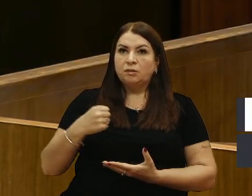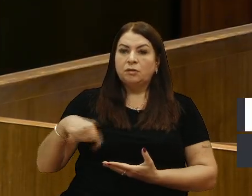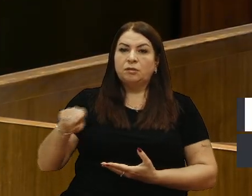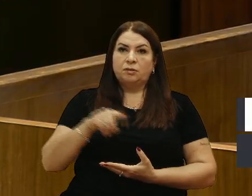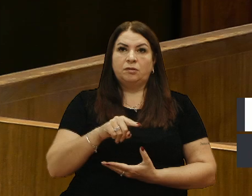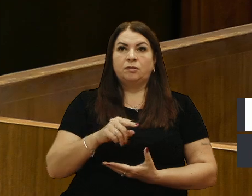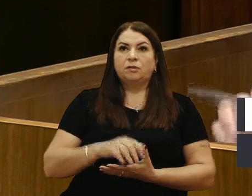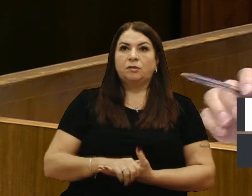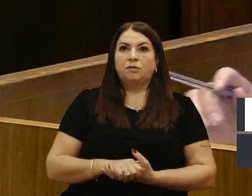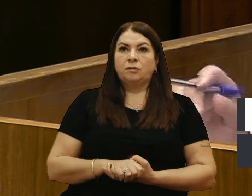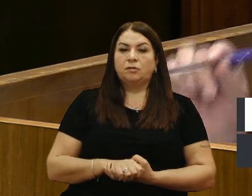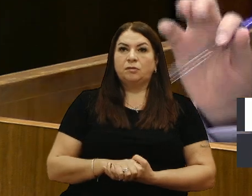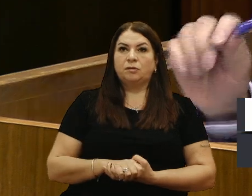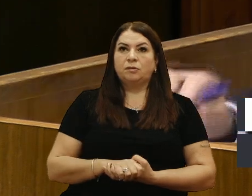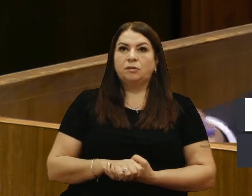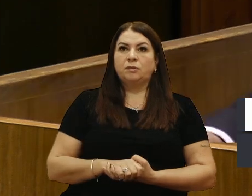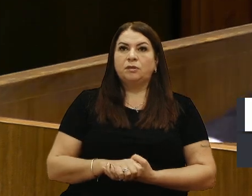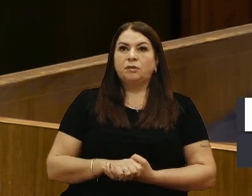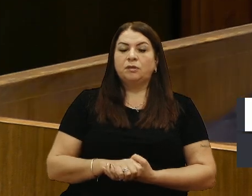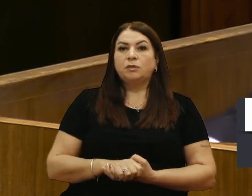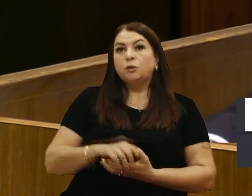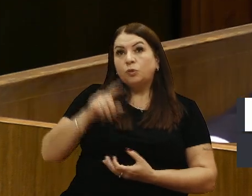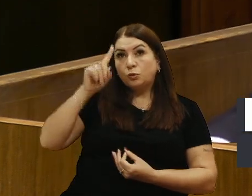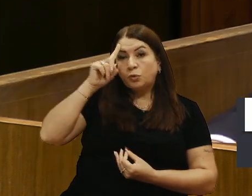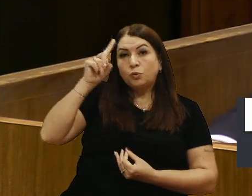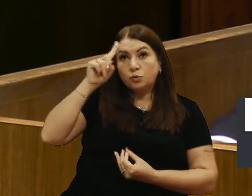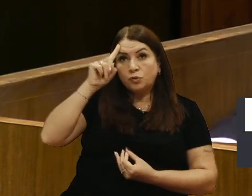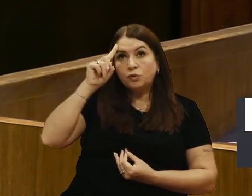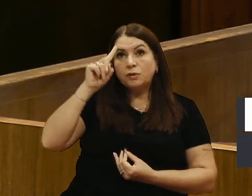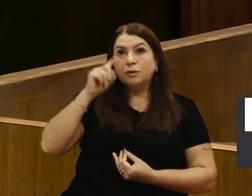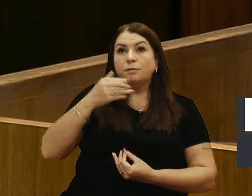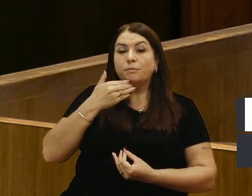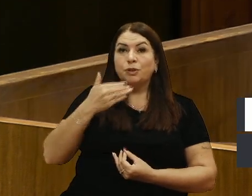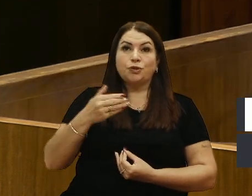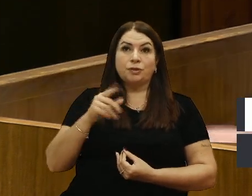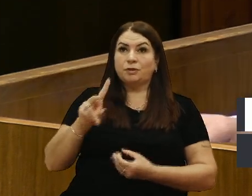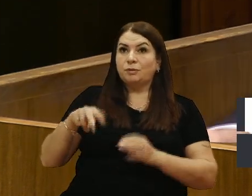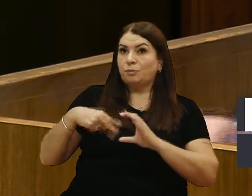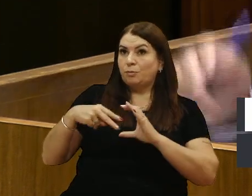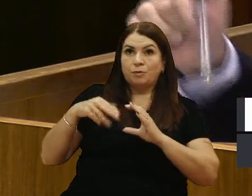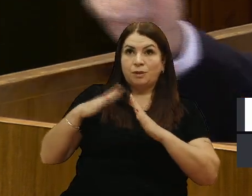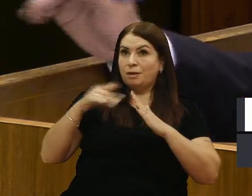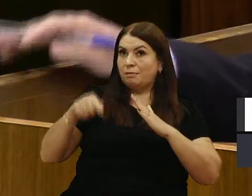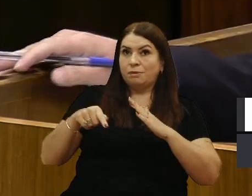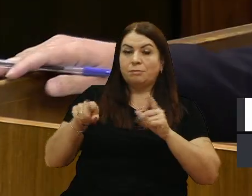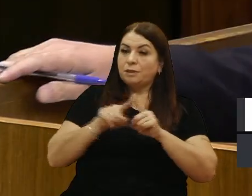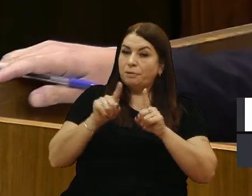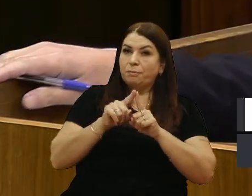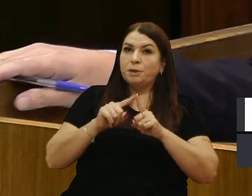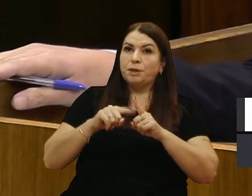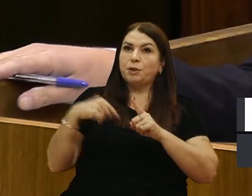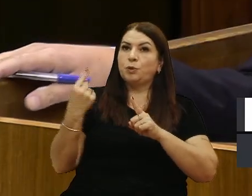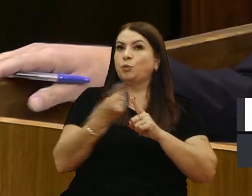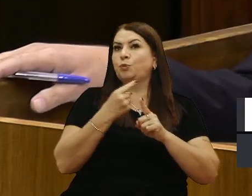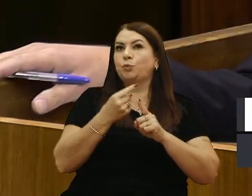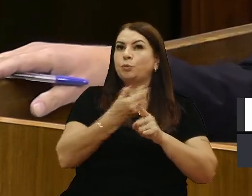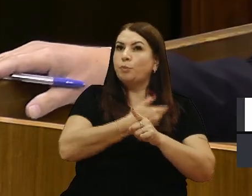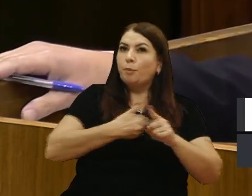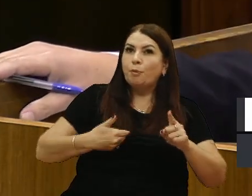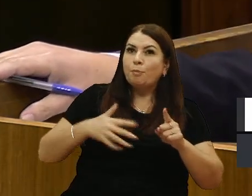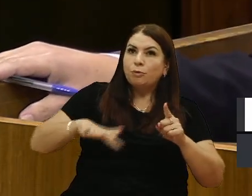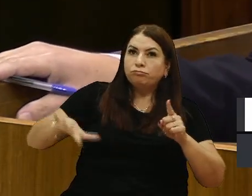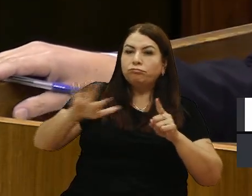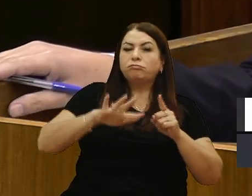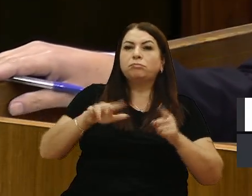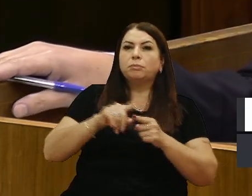precisamos todos os dias pleitear, não apenas por esta casa, mas a todo o rito público, para que